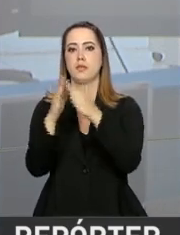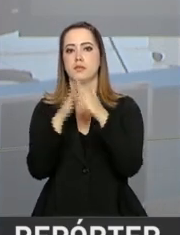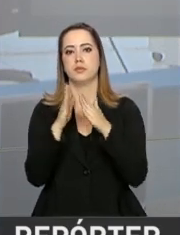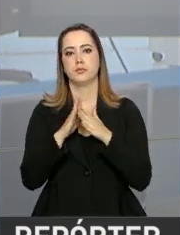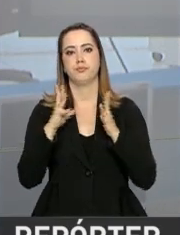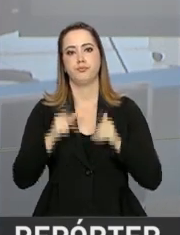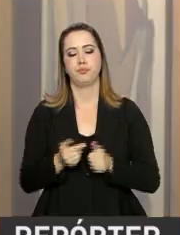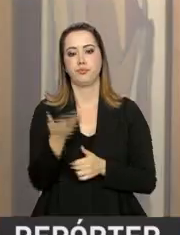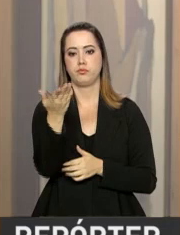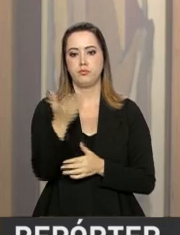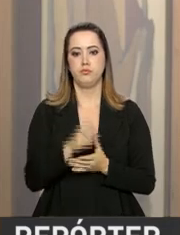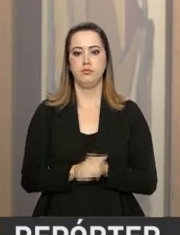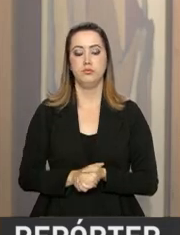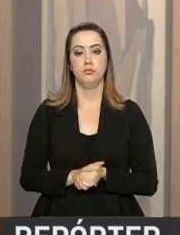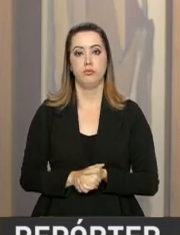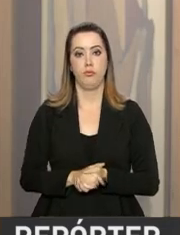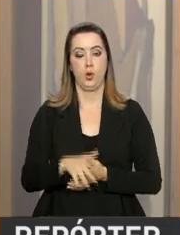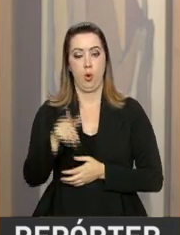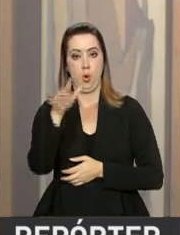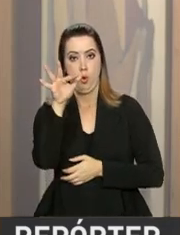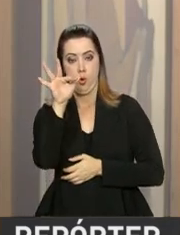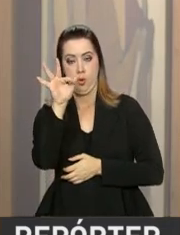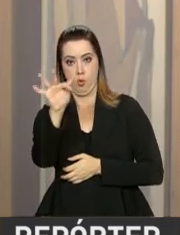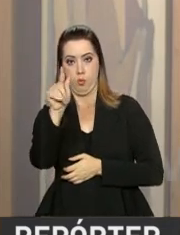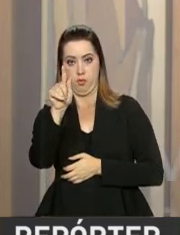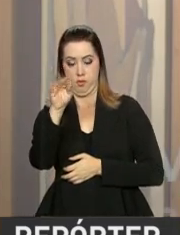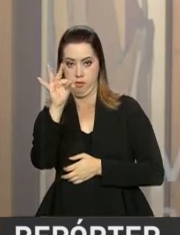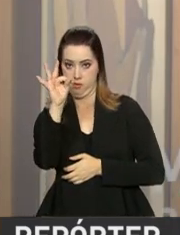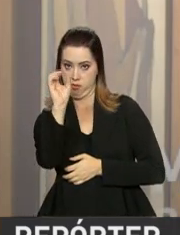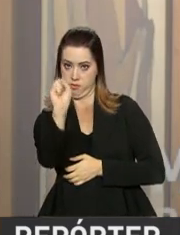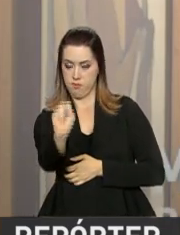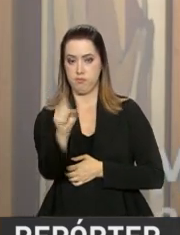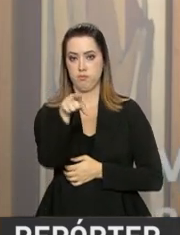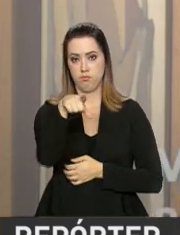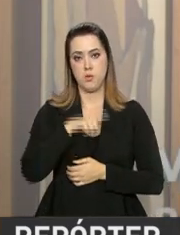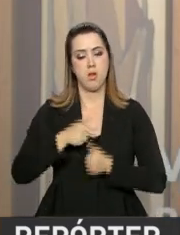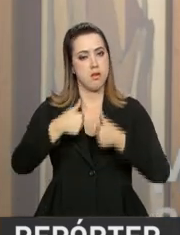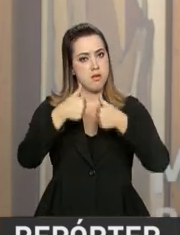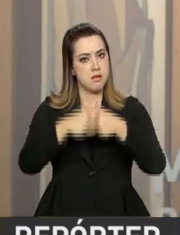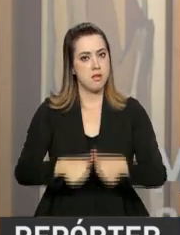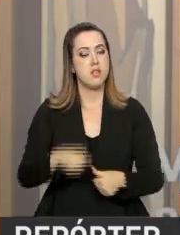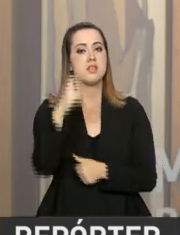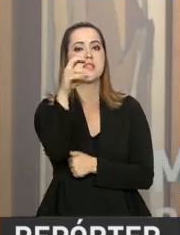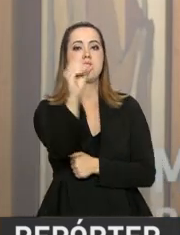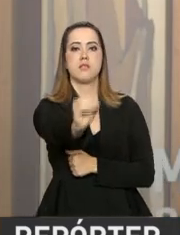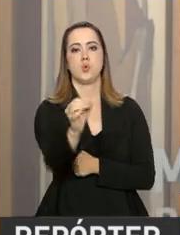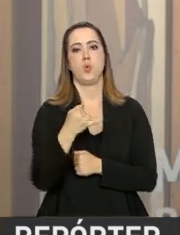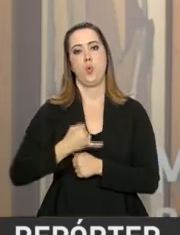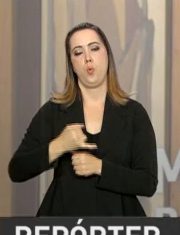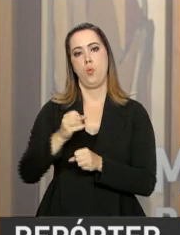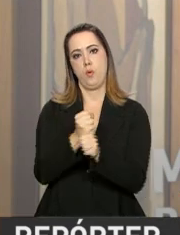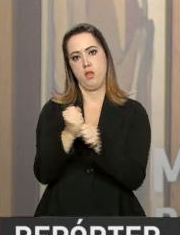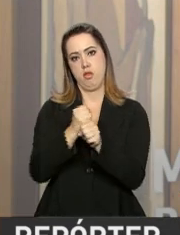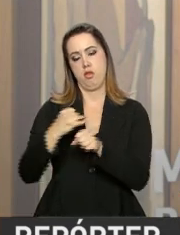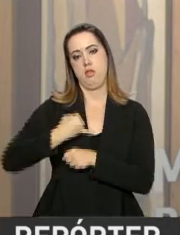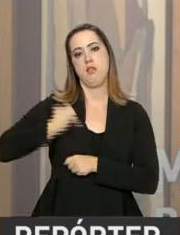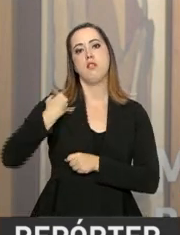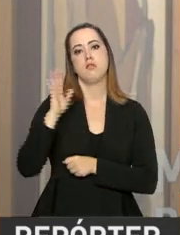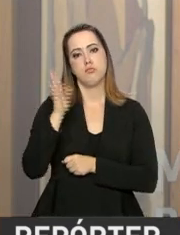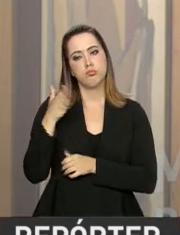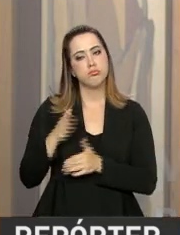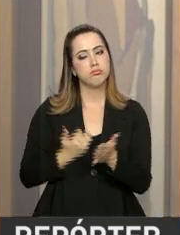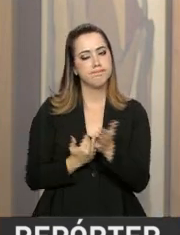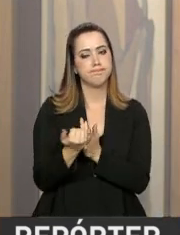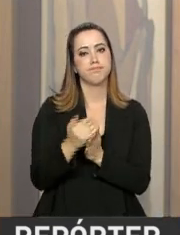básico. O Fundo de Garantia por Tempo de Serviço está completando 50 anos de existência. E